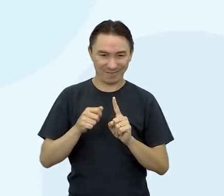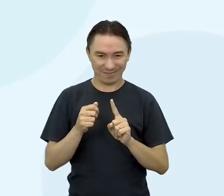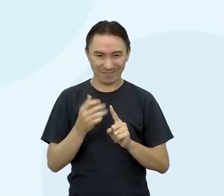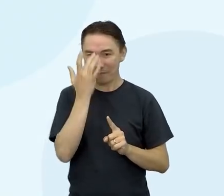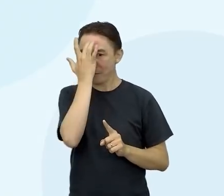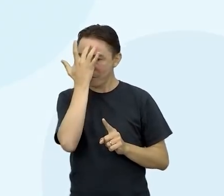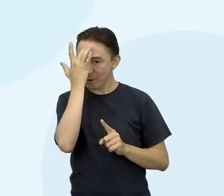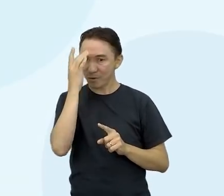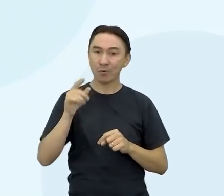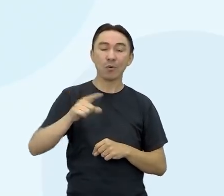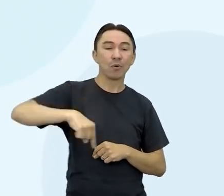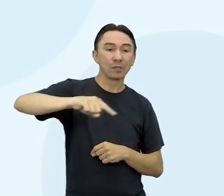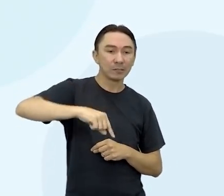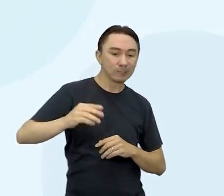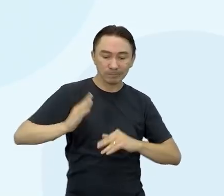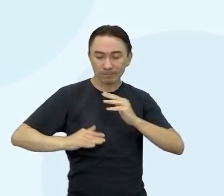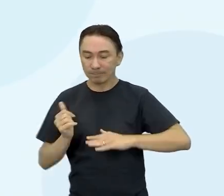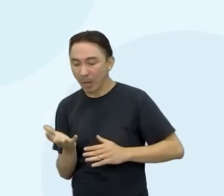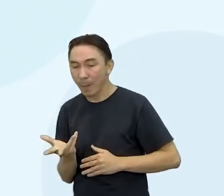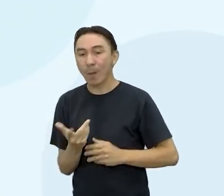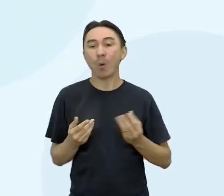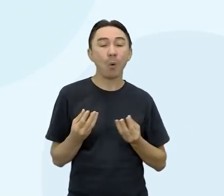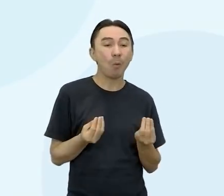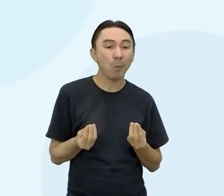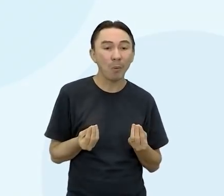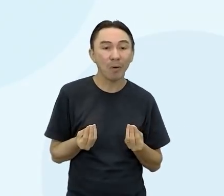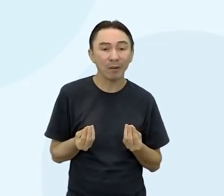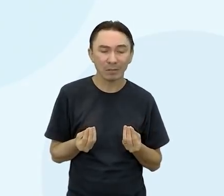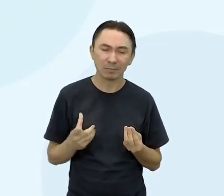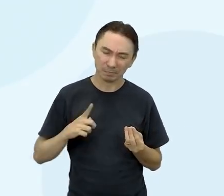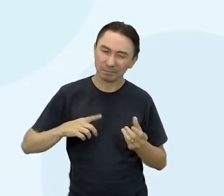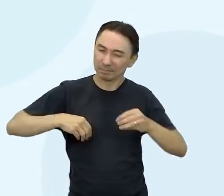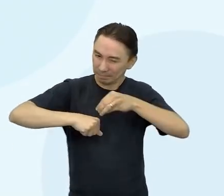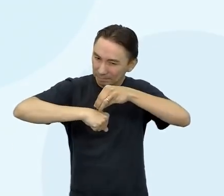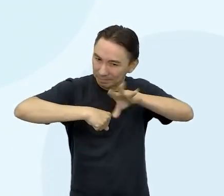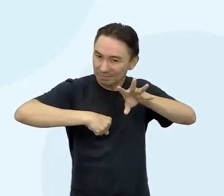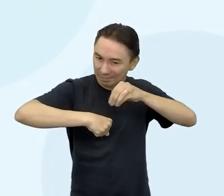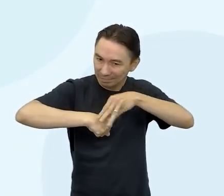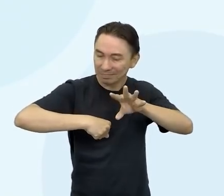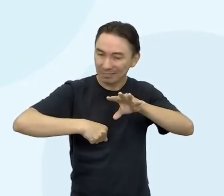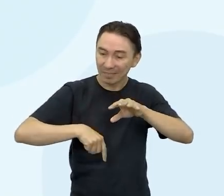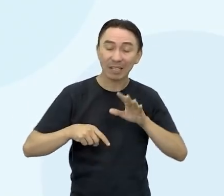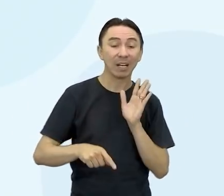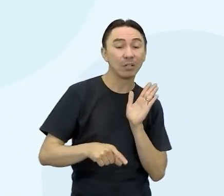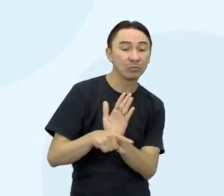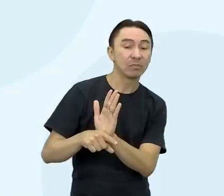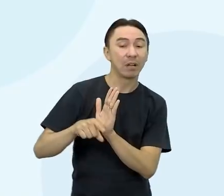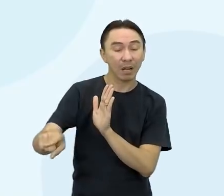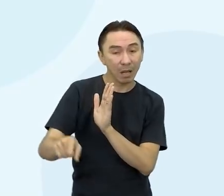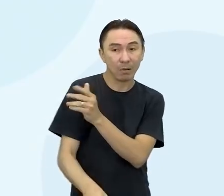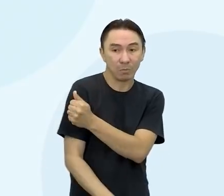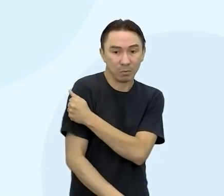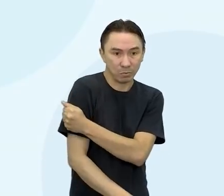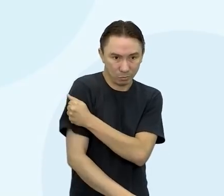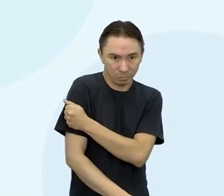algumas sugestões de como a gente pode fazer isso para deixar um ambiente mais leve para os nossos estudantes, né? Então,